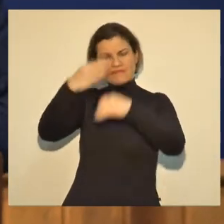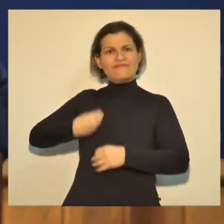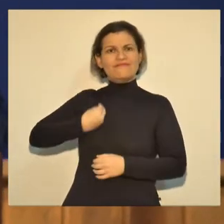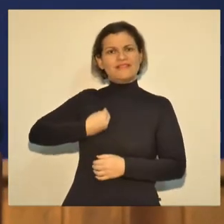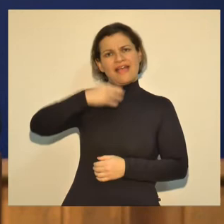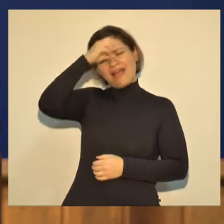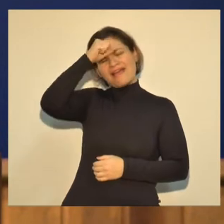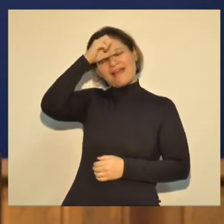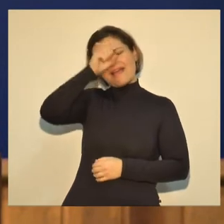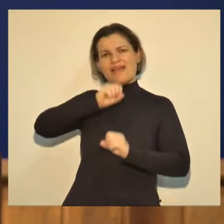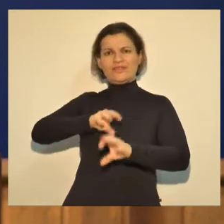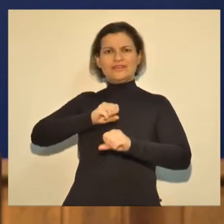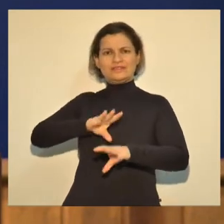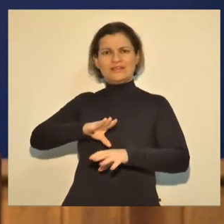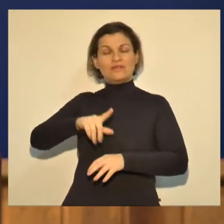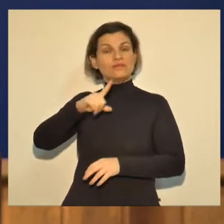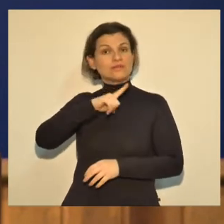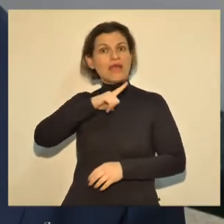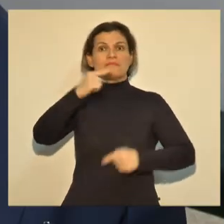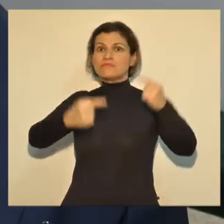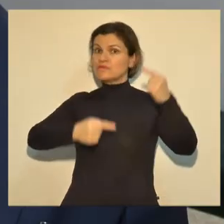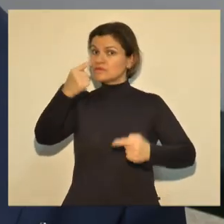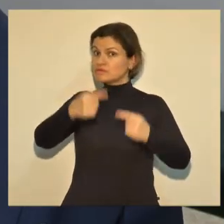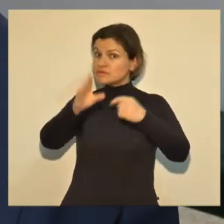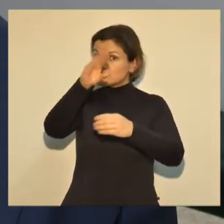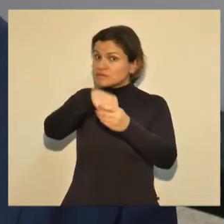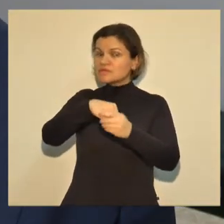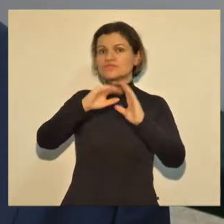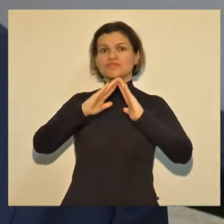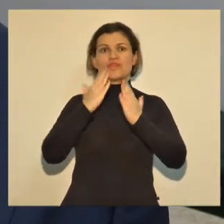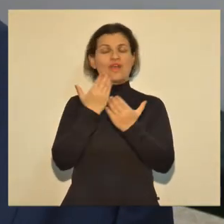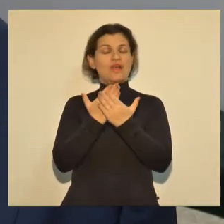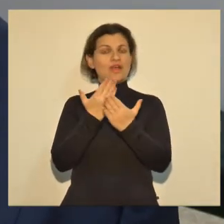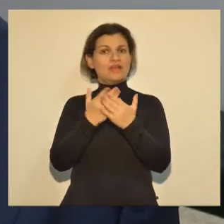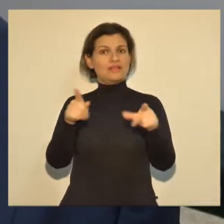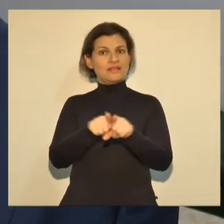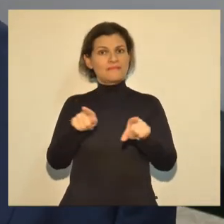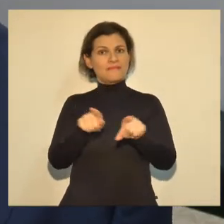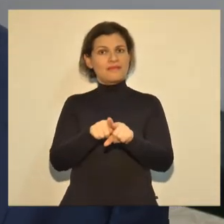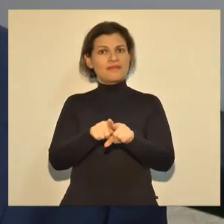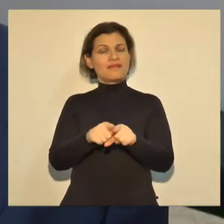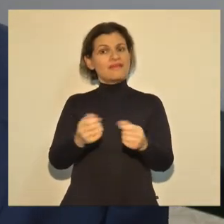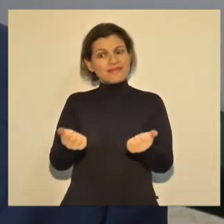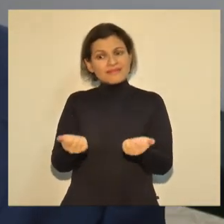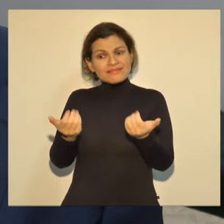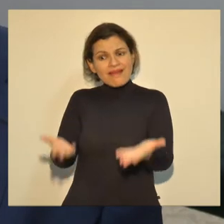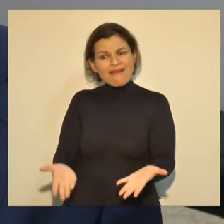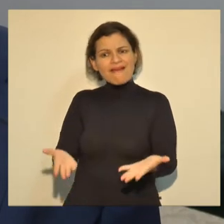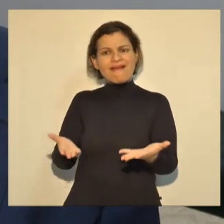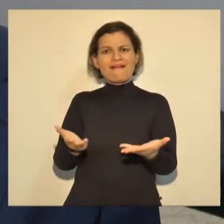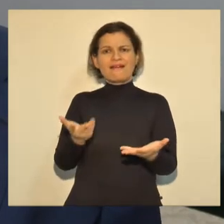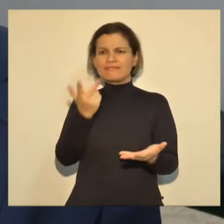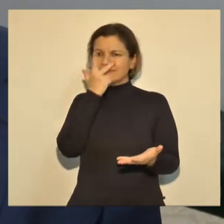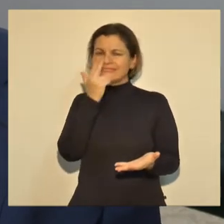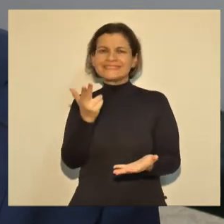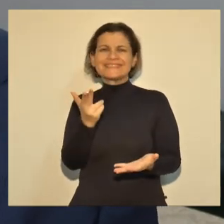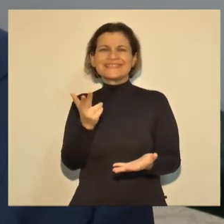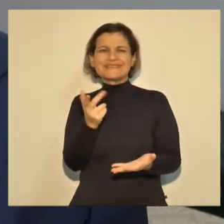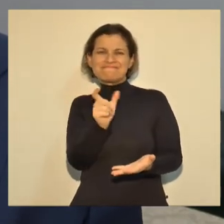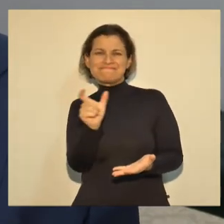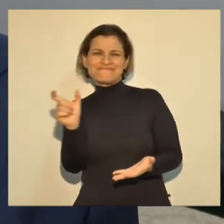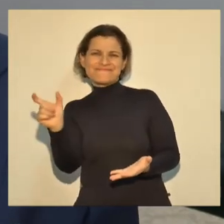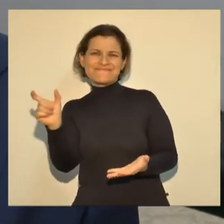sua aprendizagem, na sua educação. Nós tínhamos políticas dentro da escola em que nós tínhamos que dar, usando uma terminologia